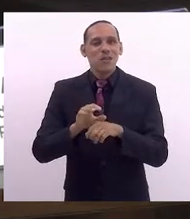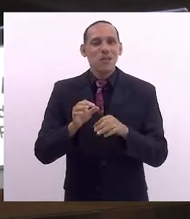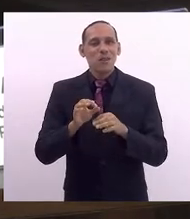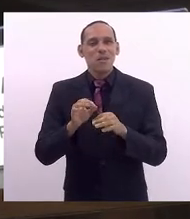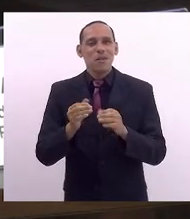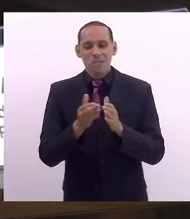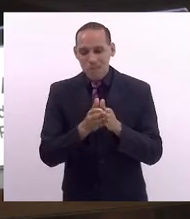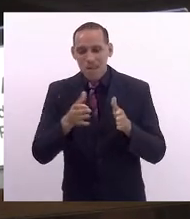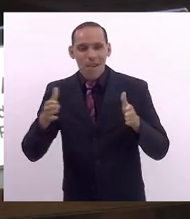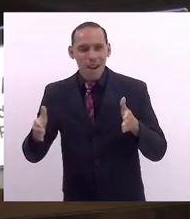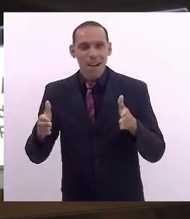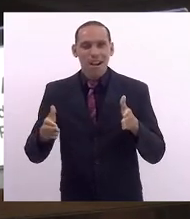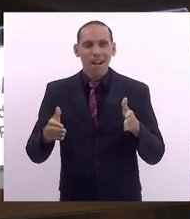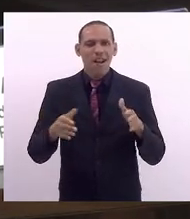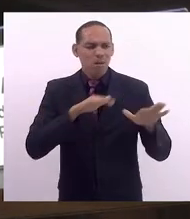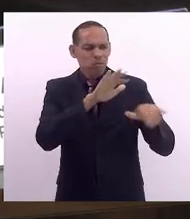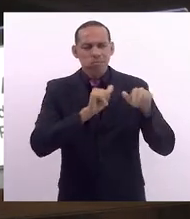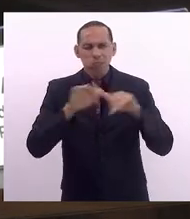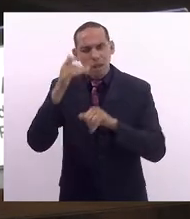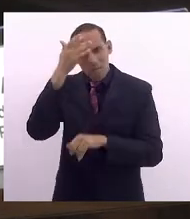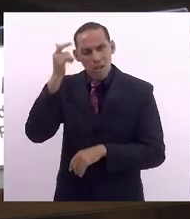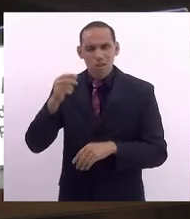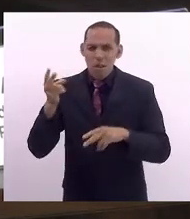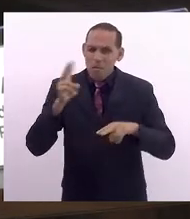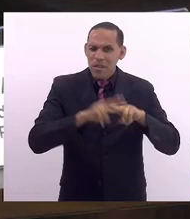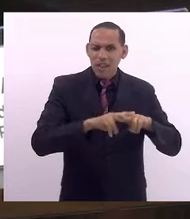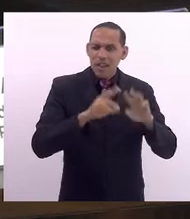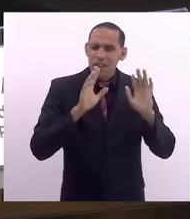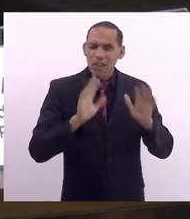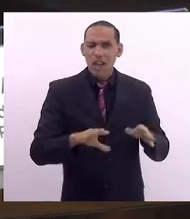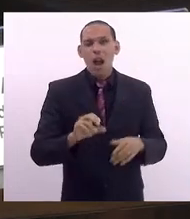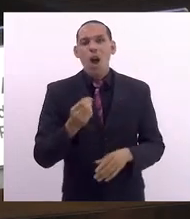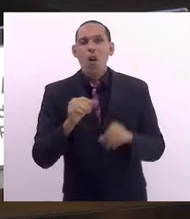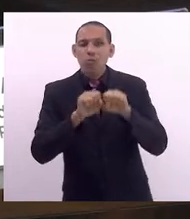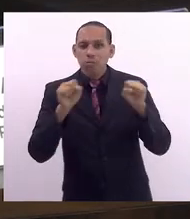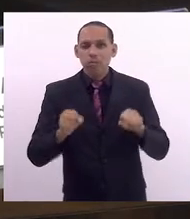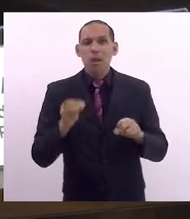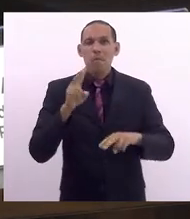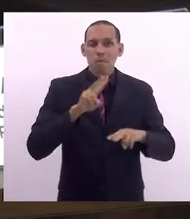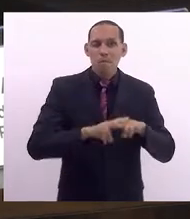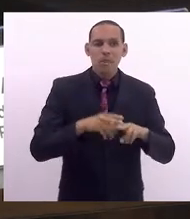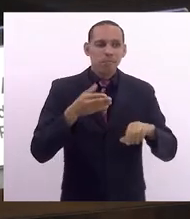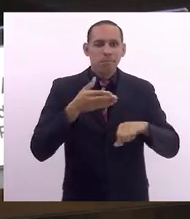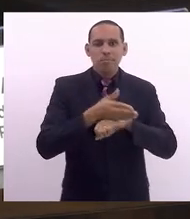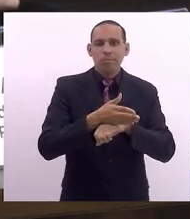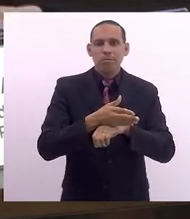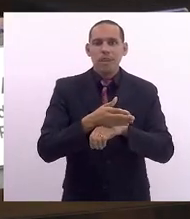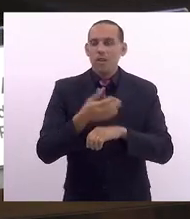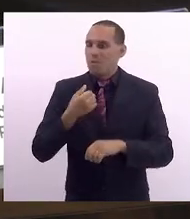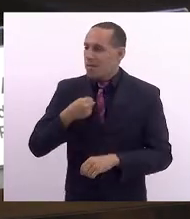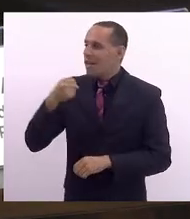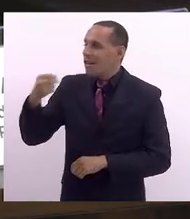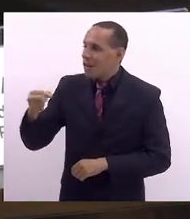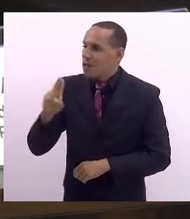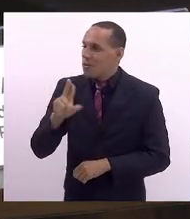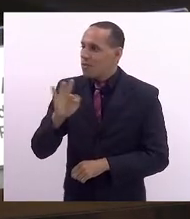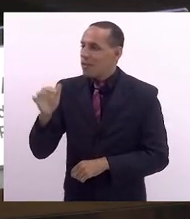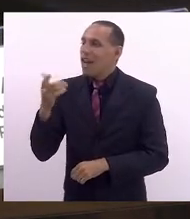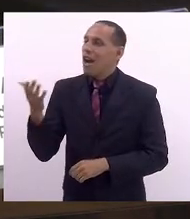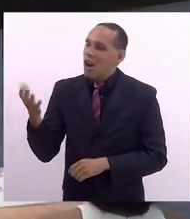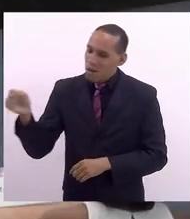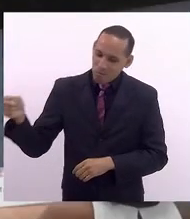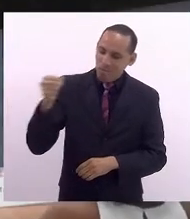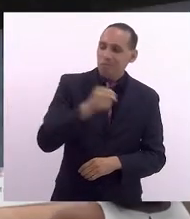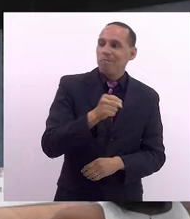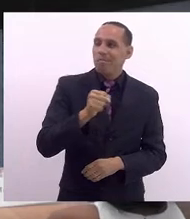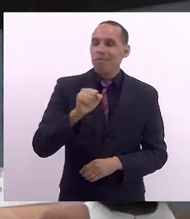convidei várias pessoas que já tinham sido presas ou atravessadas pelo sistema prisional para dar aula. E ele me falou: um dia você me levou na UF e hoje eu estou te levando na LERJ.